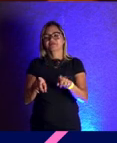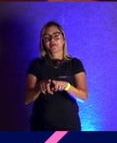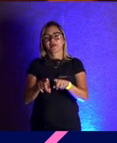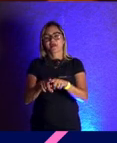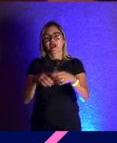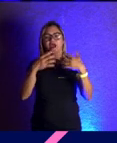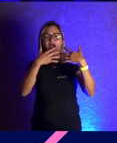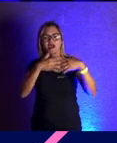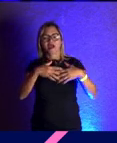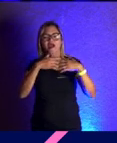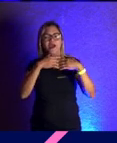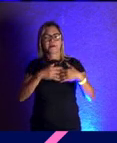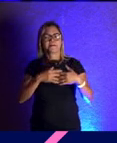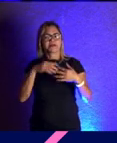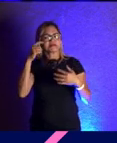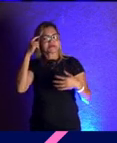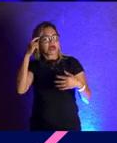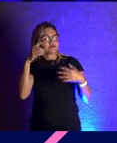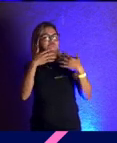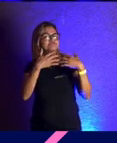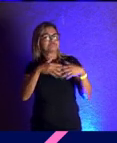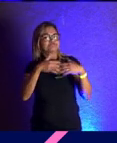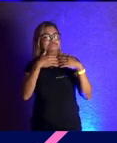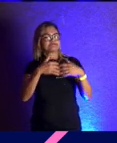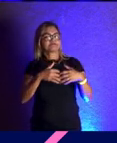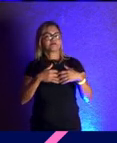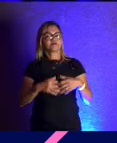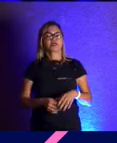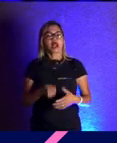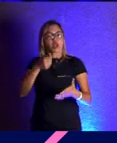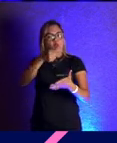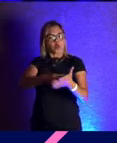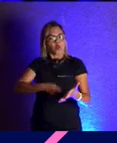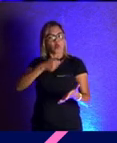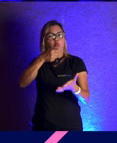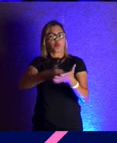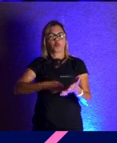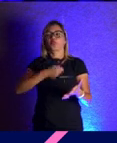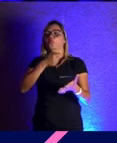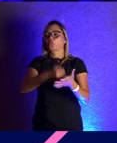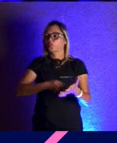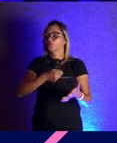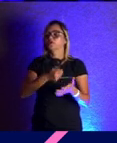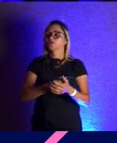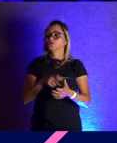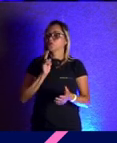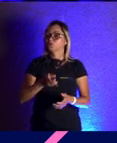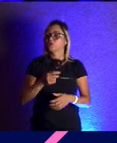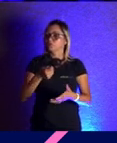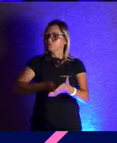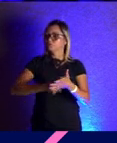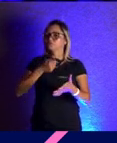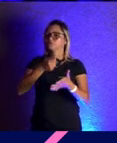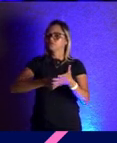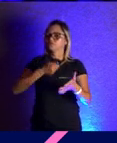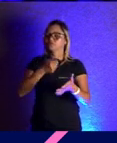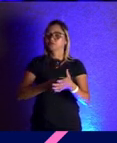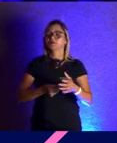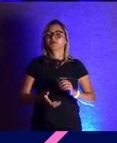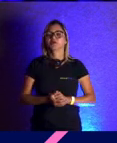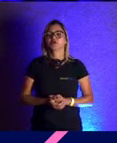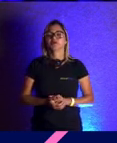reflexão do que pode falar da luta, né? Então, a gente tem que continuar lutando, porque embora a gente